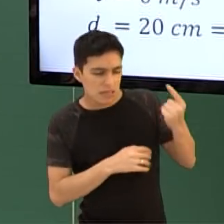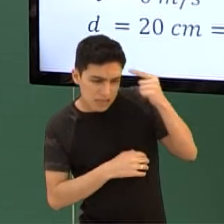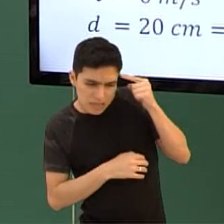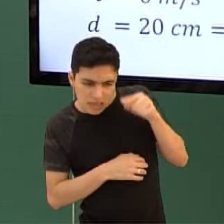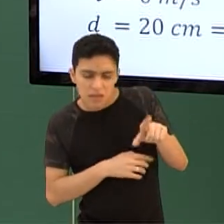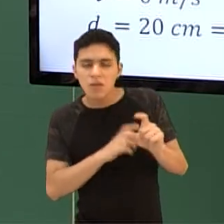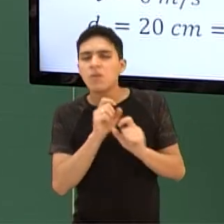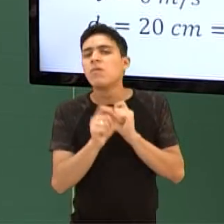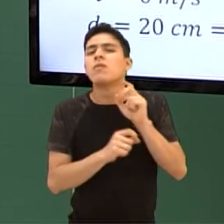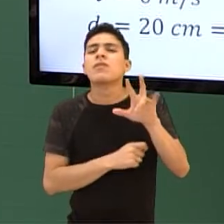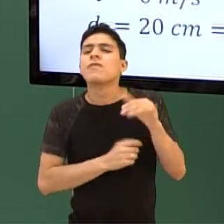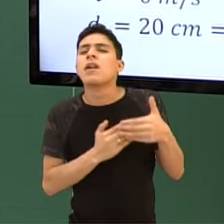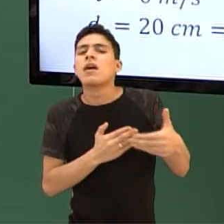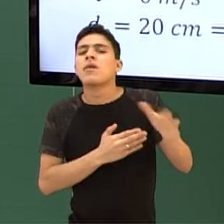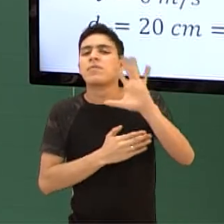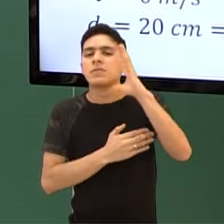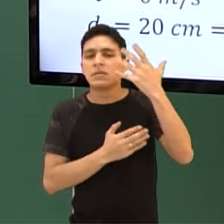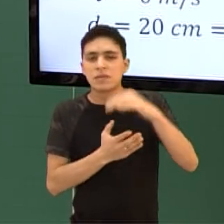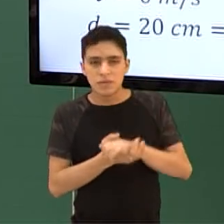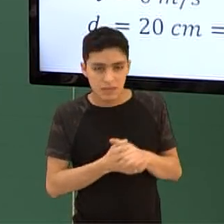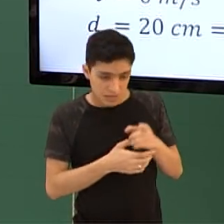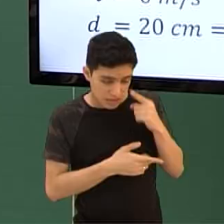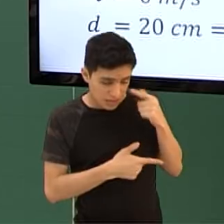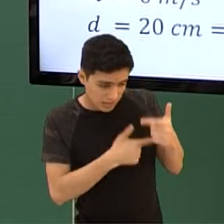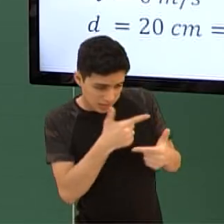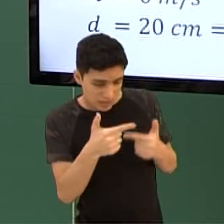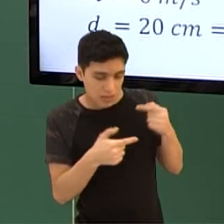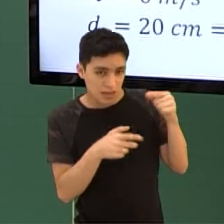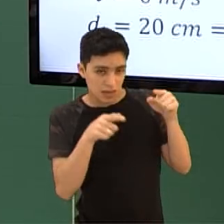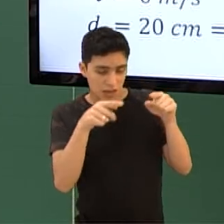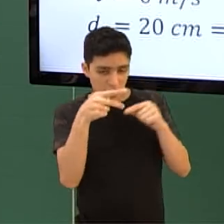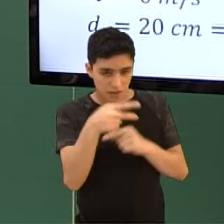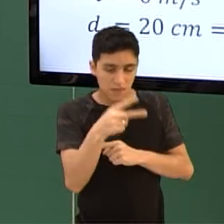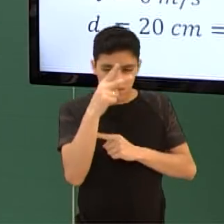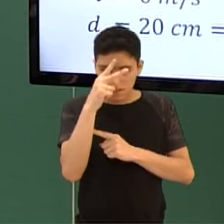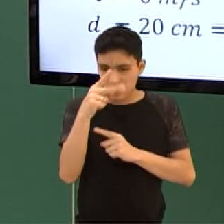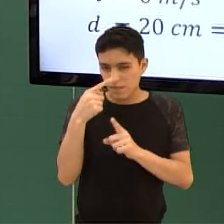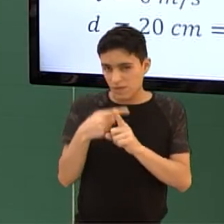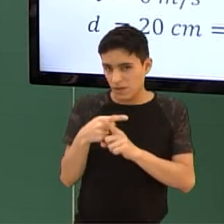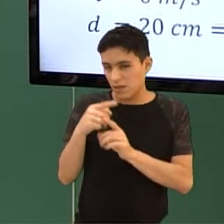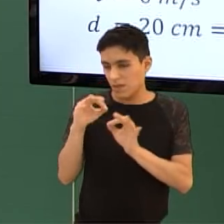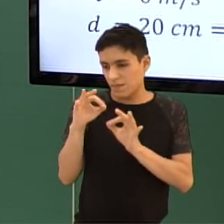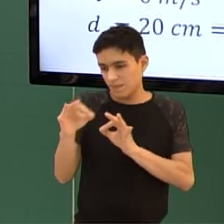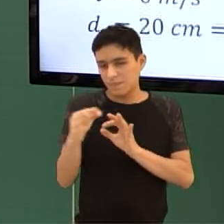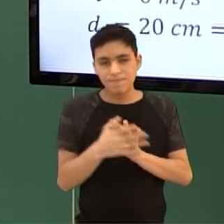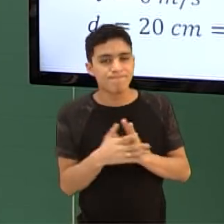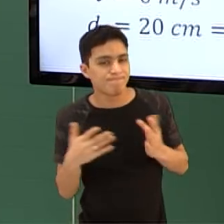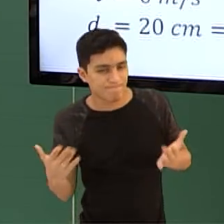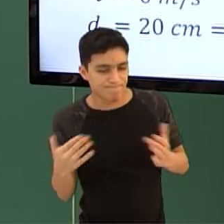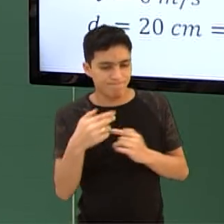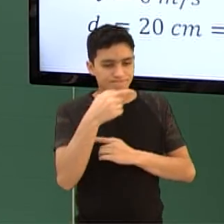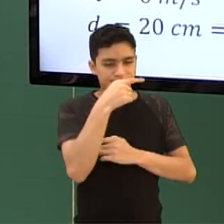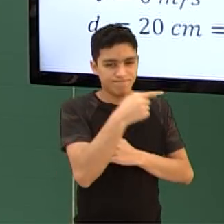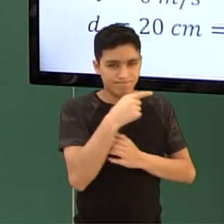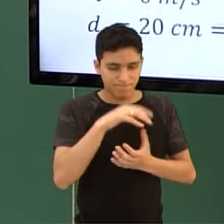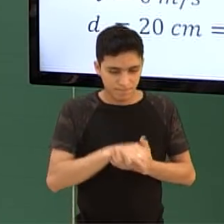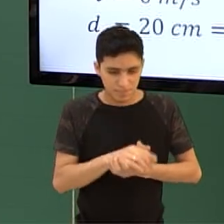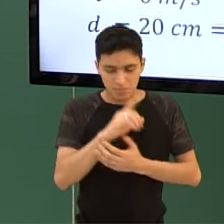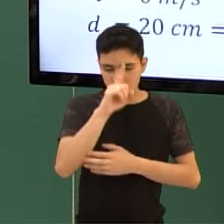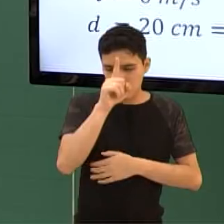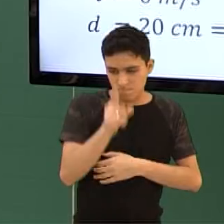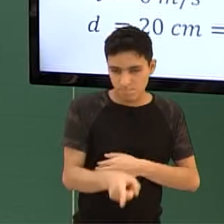vamos ter o seguinte, que trabalho é igual a força vezes a distância, ou seja, menos